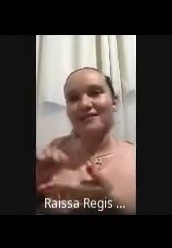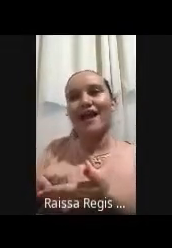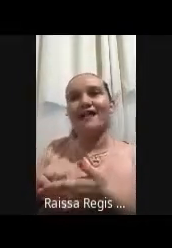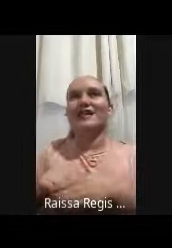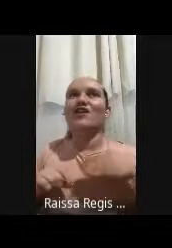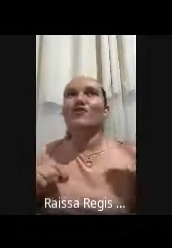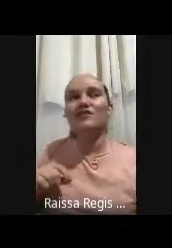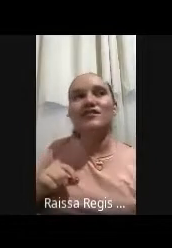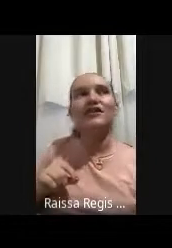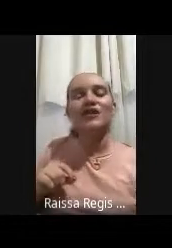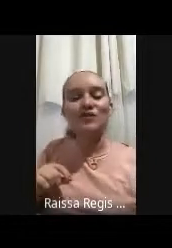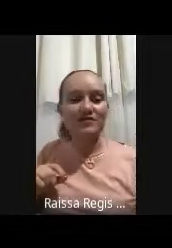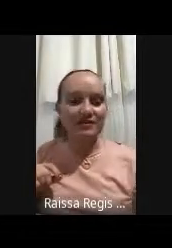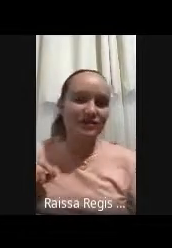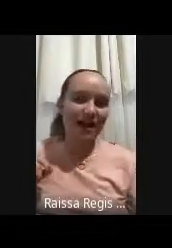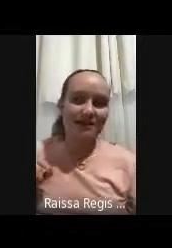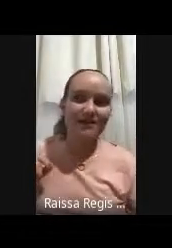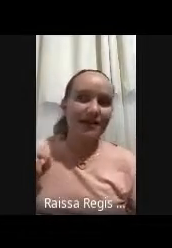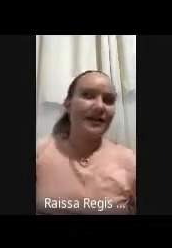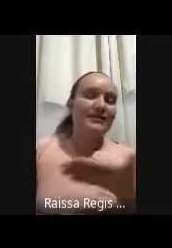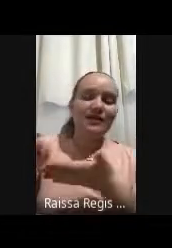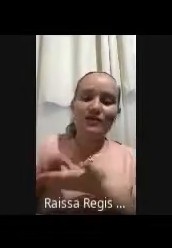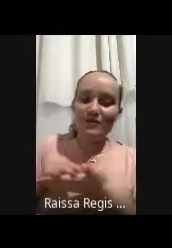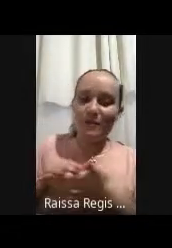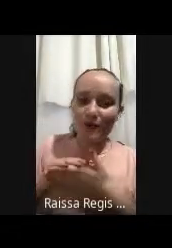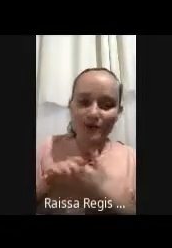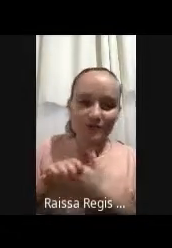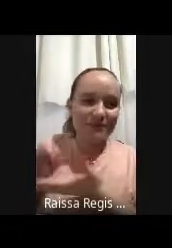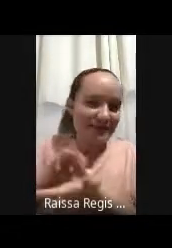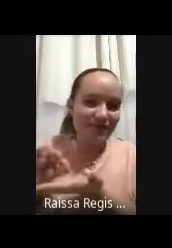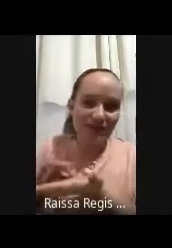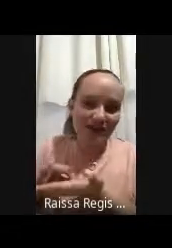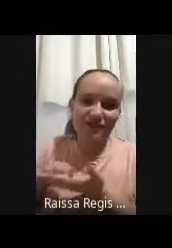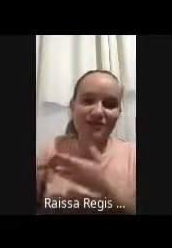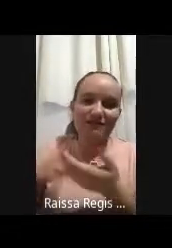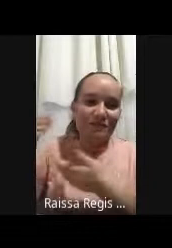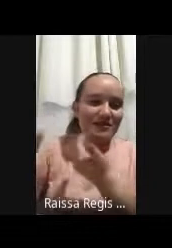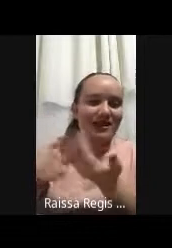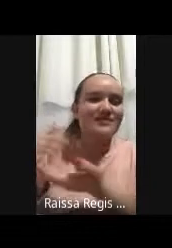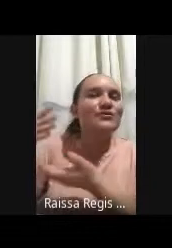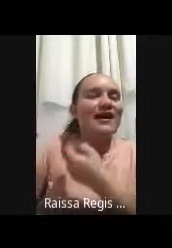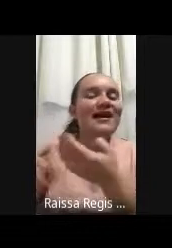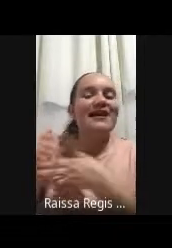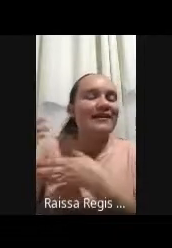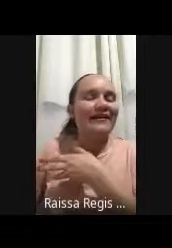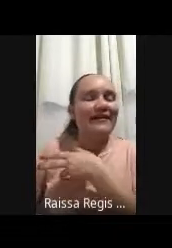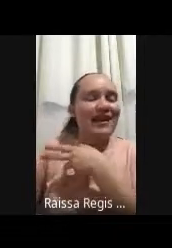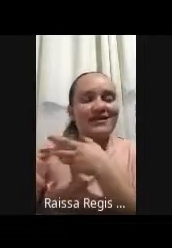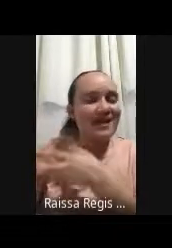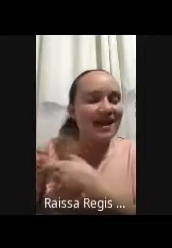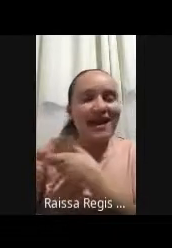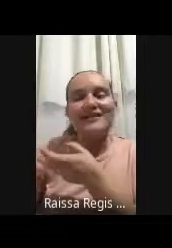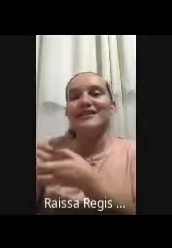que é a SL. Lá na França, língua francesa de sinais. Então, você pode escrever, se você começar ali a estudar